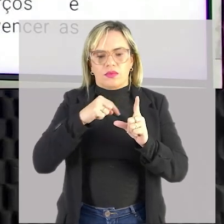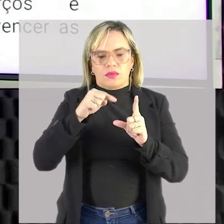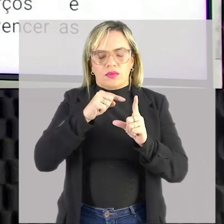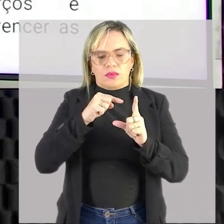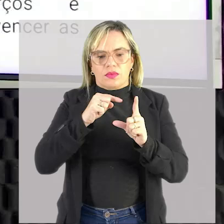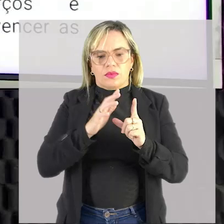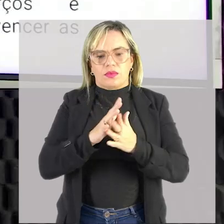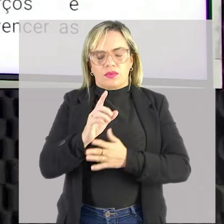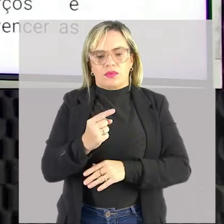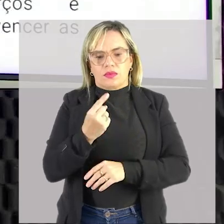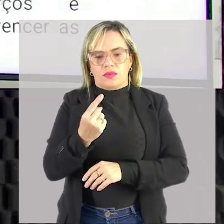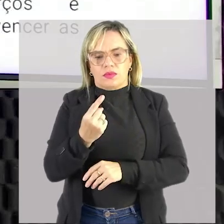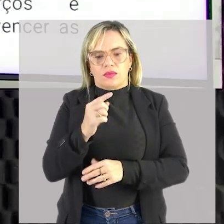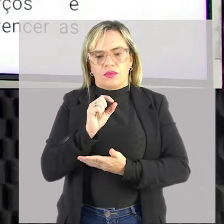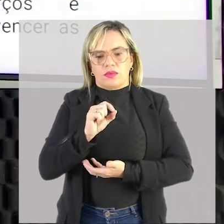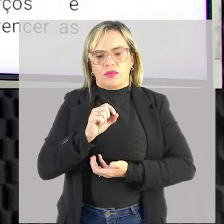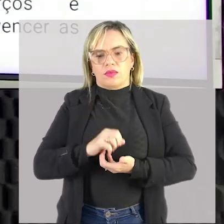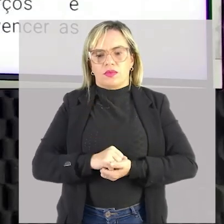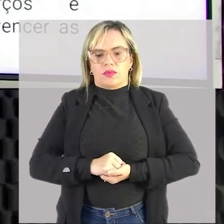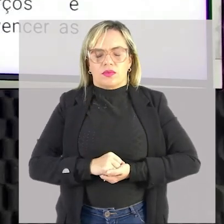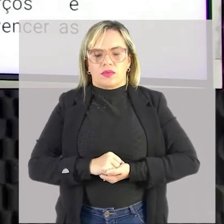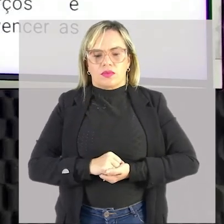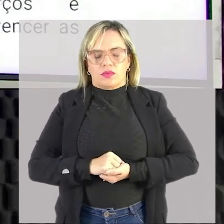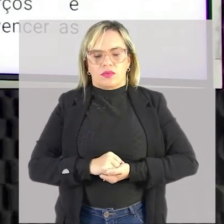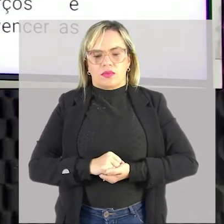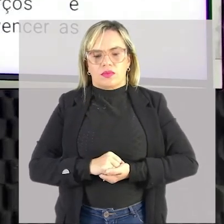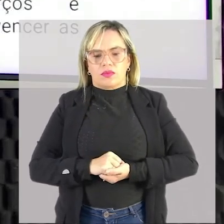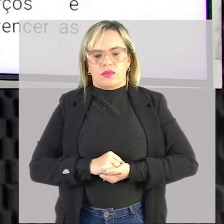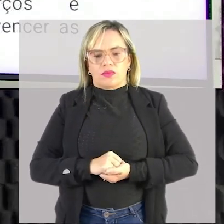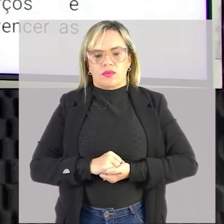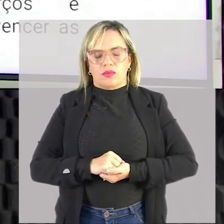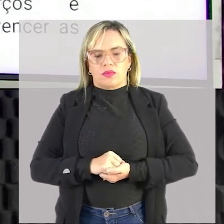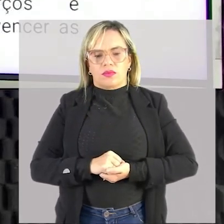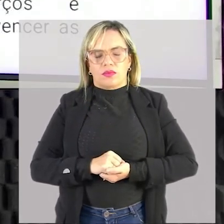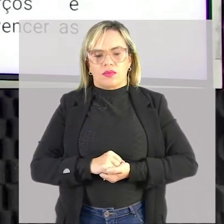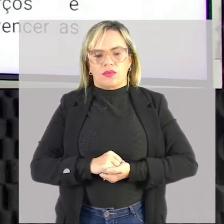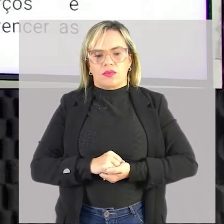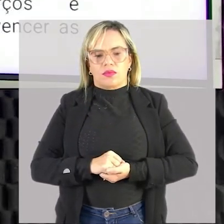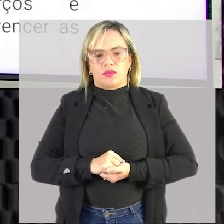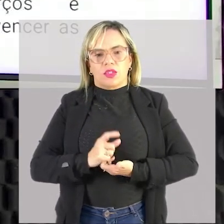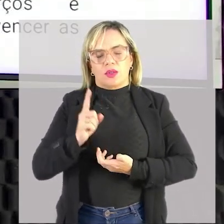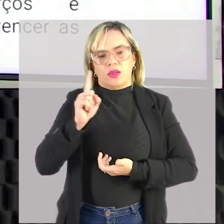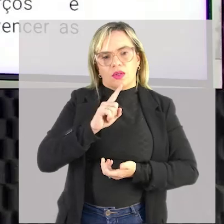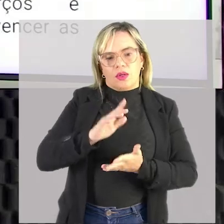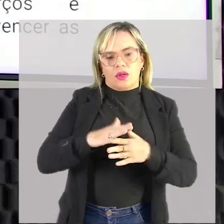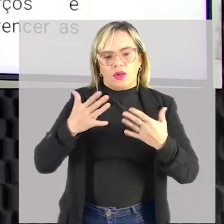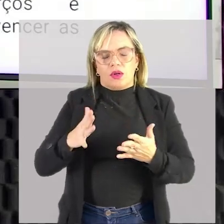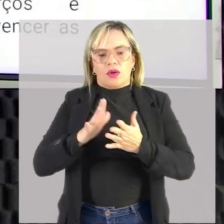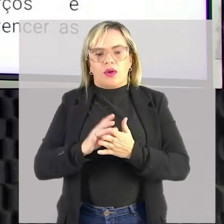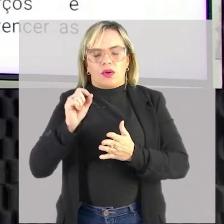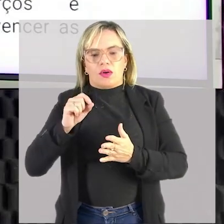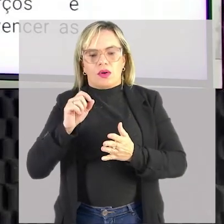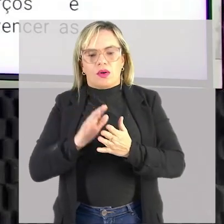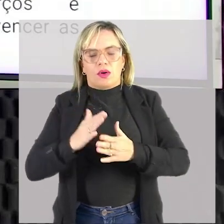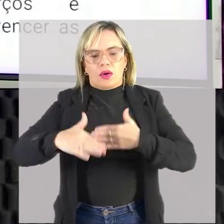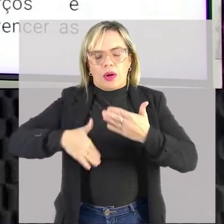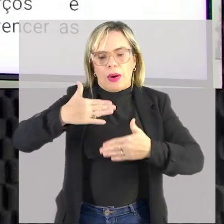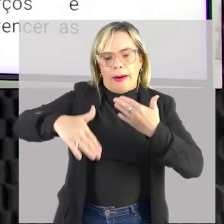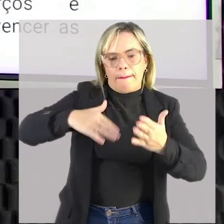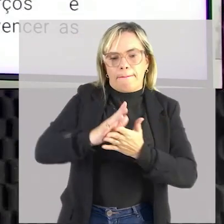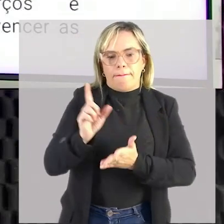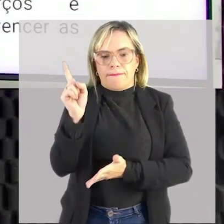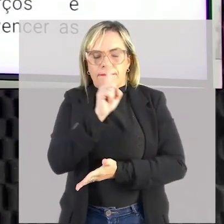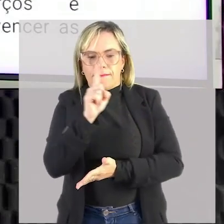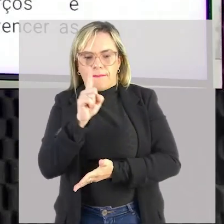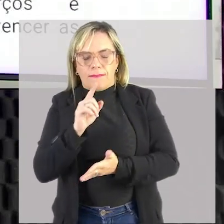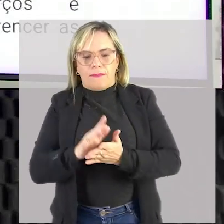ocupação, preponderando o consenso estabelecido a partir de acordo entre Estado e colônia? Gente, não. Então, esse processo não